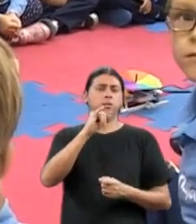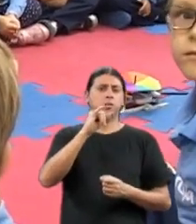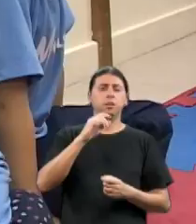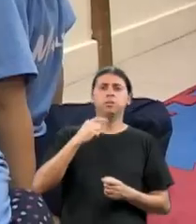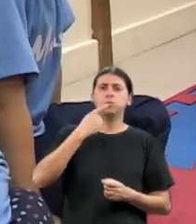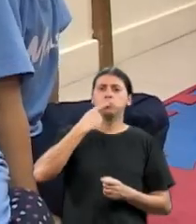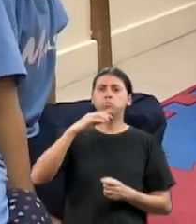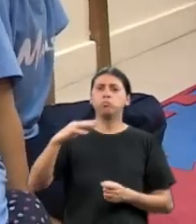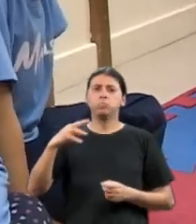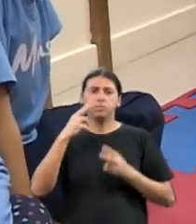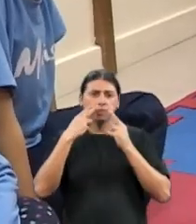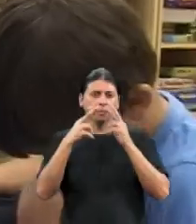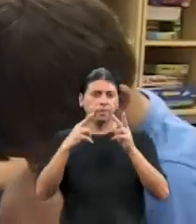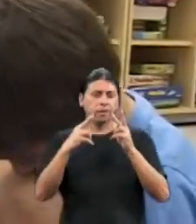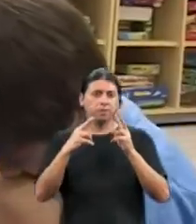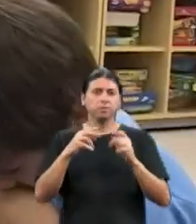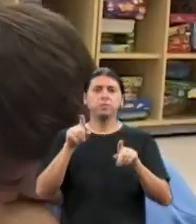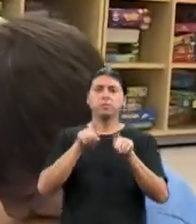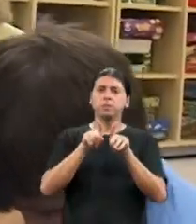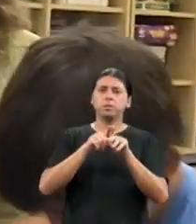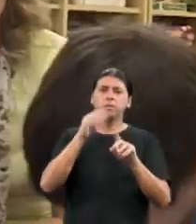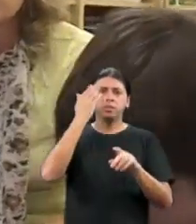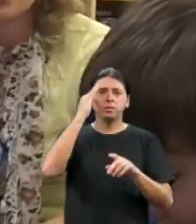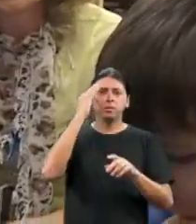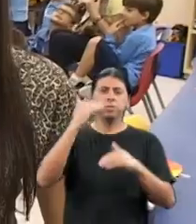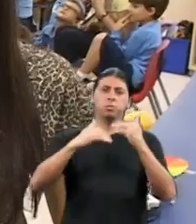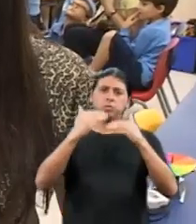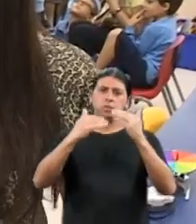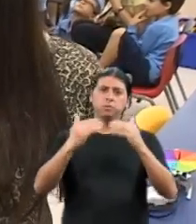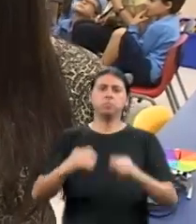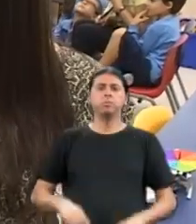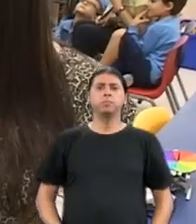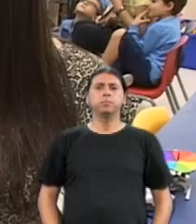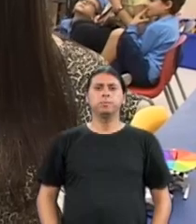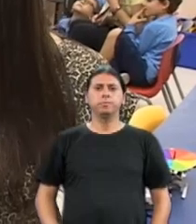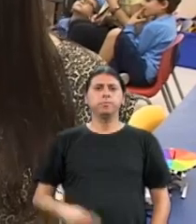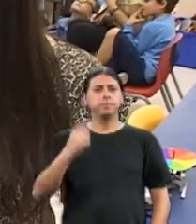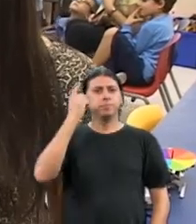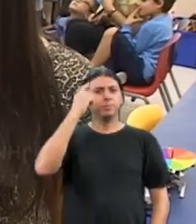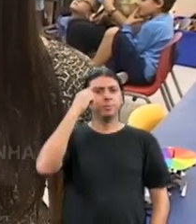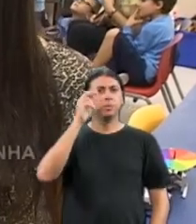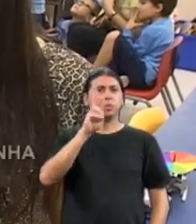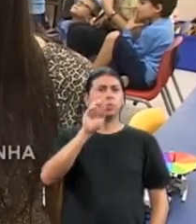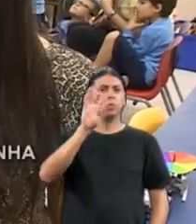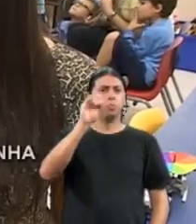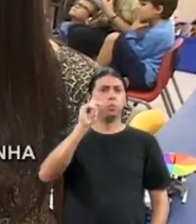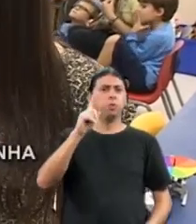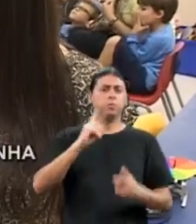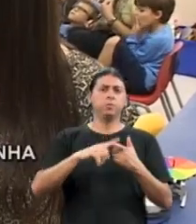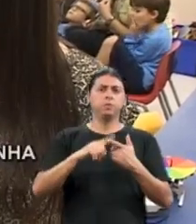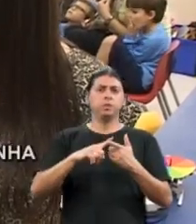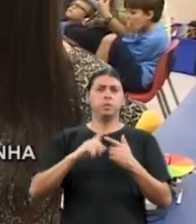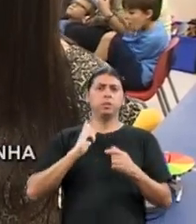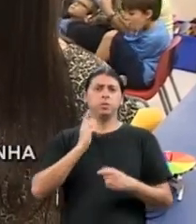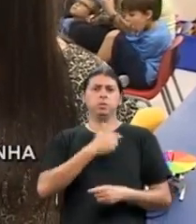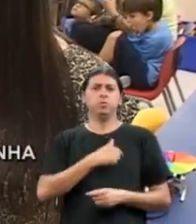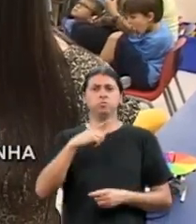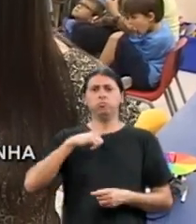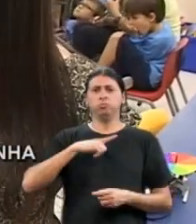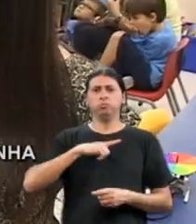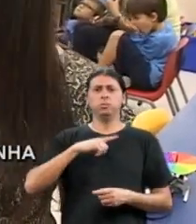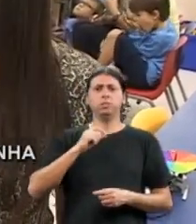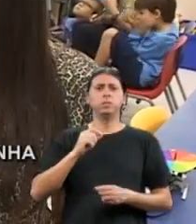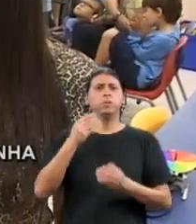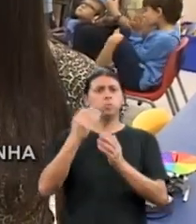crianças pudessem visualizar e entender o processo. Nós pensamos no robô porque nós tivemos um estudo sobre